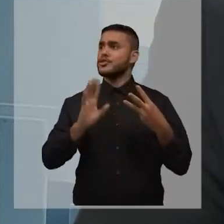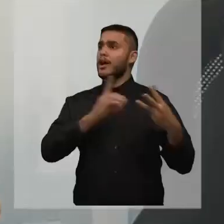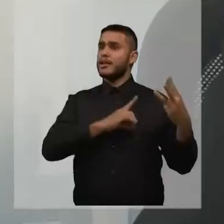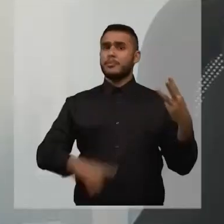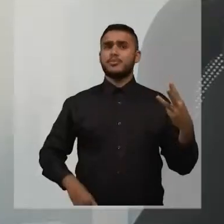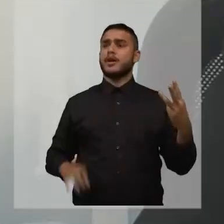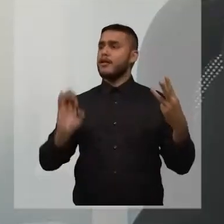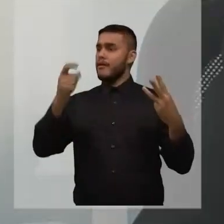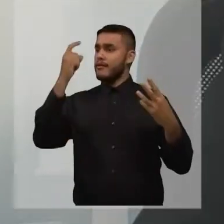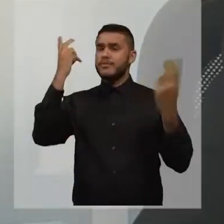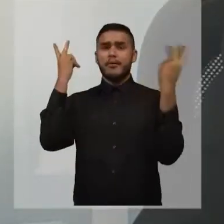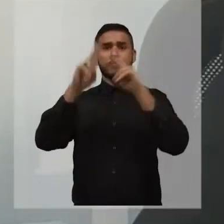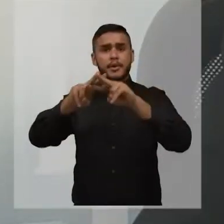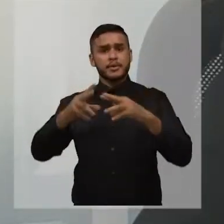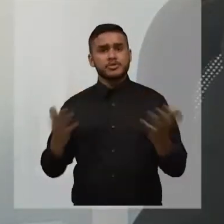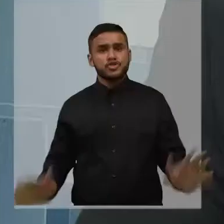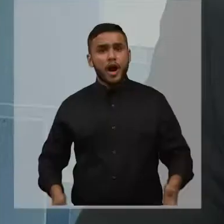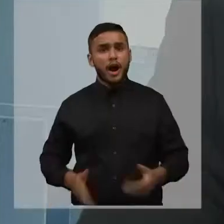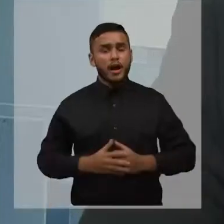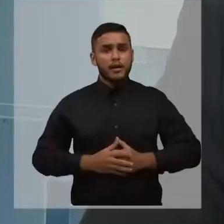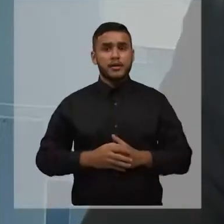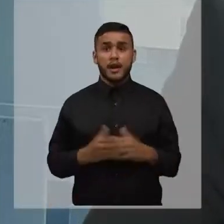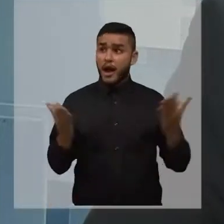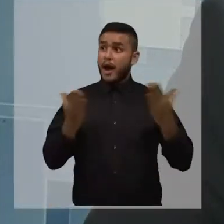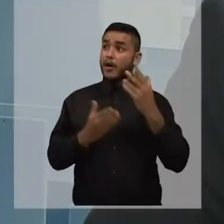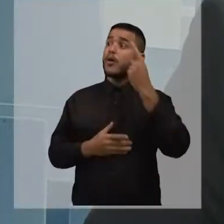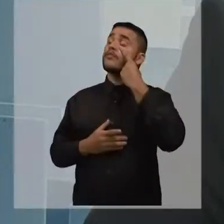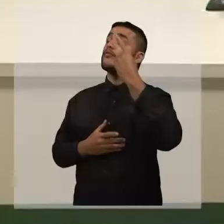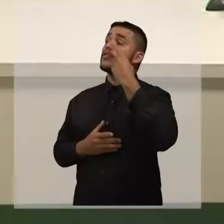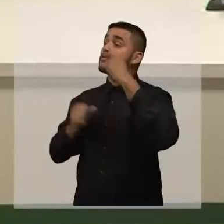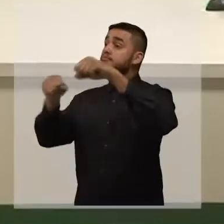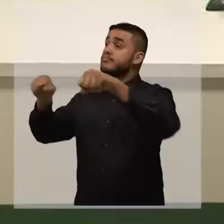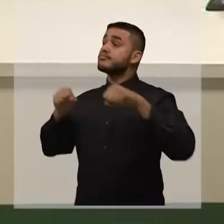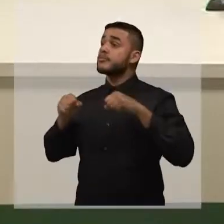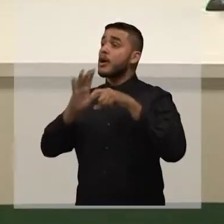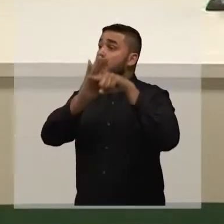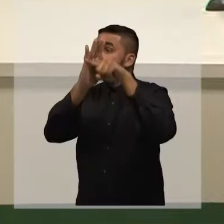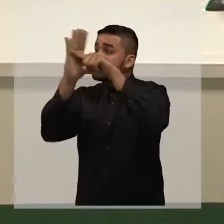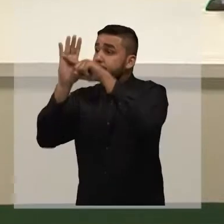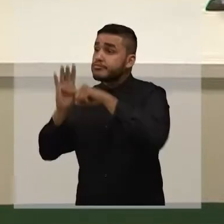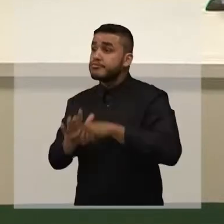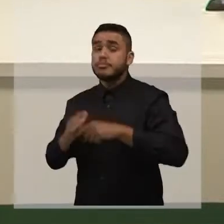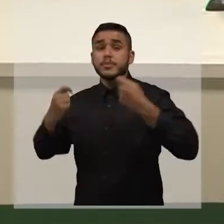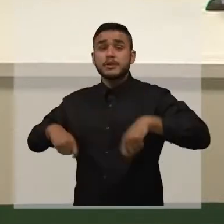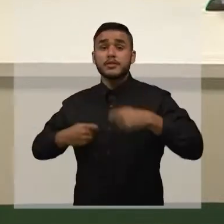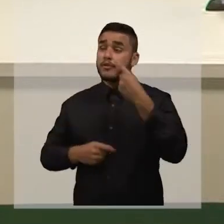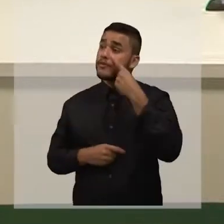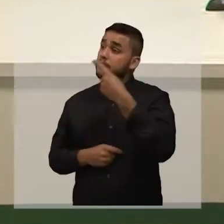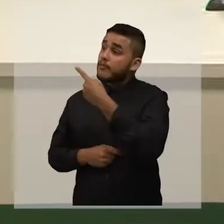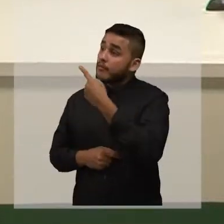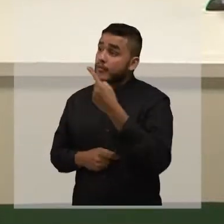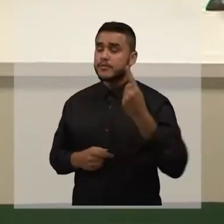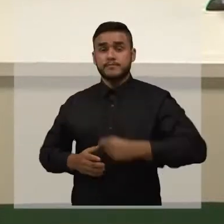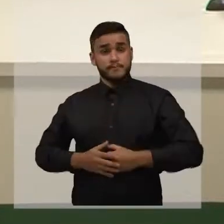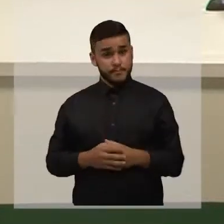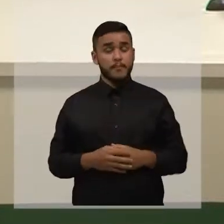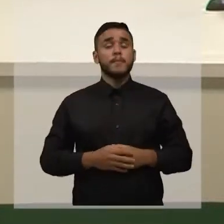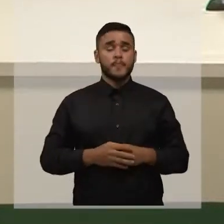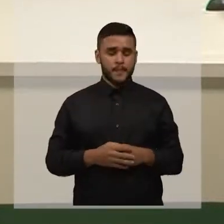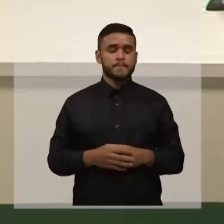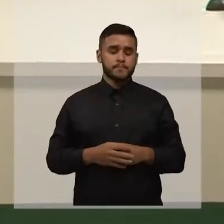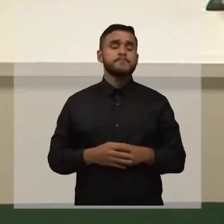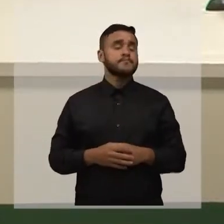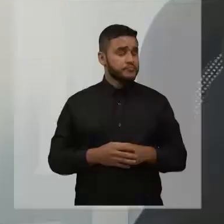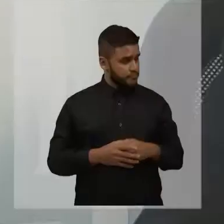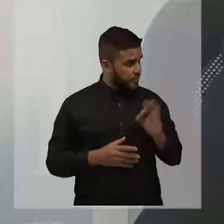Não, pois é. Então, tá na hora de chegar lá, né, Luiz? Está chegando. Chegar neles, né? Por exemplo, essa semana eu não vou citar nome, mas